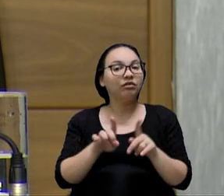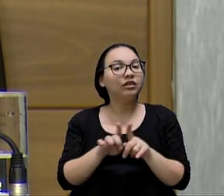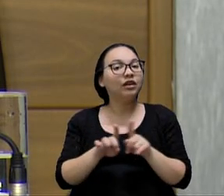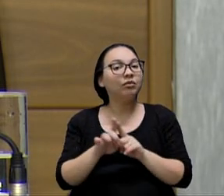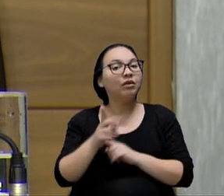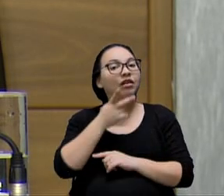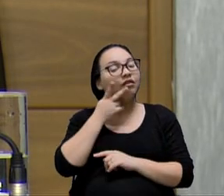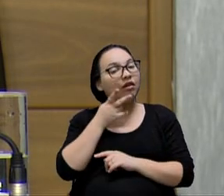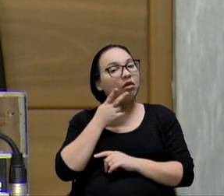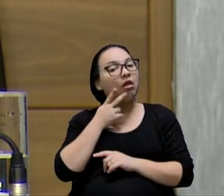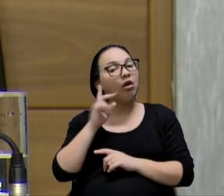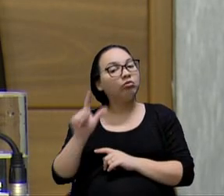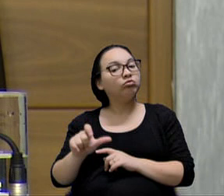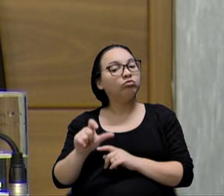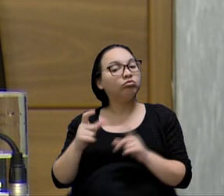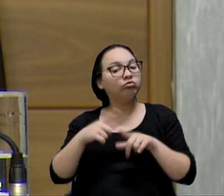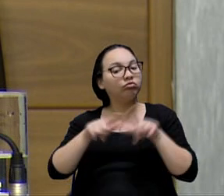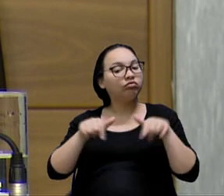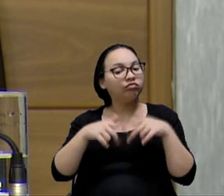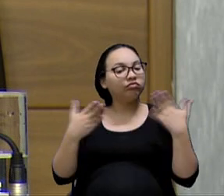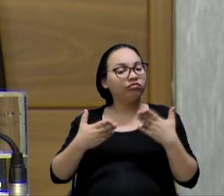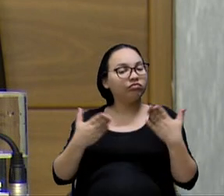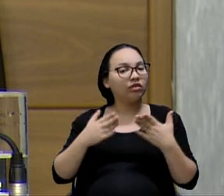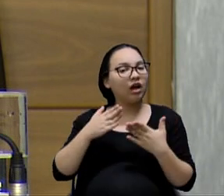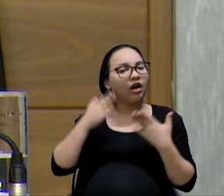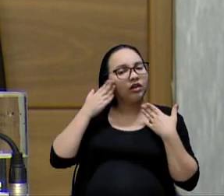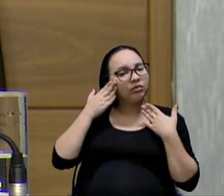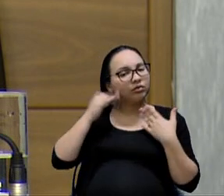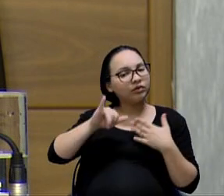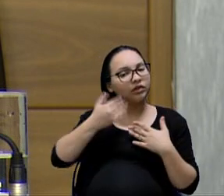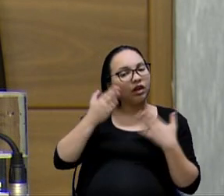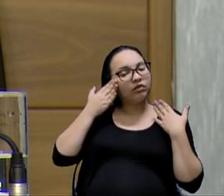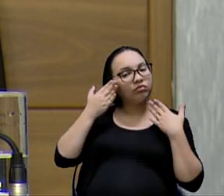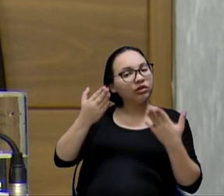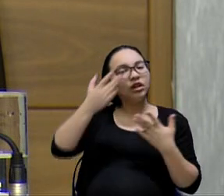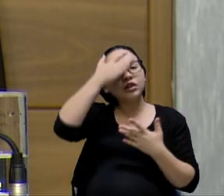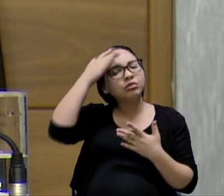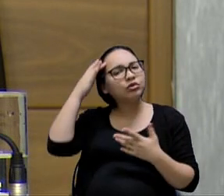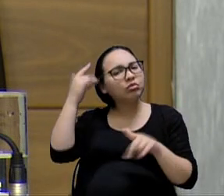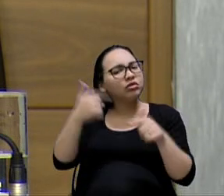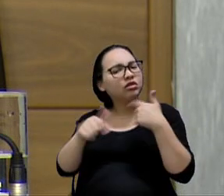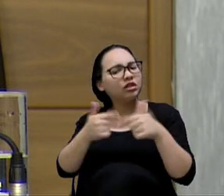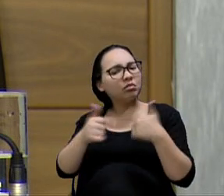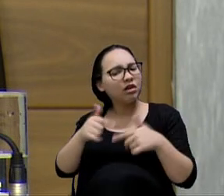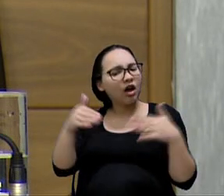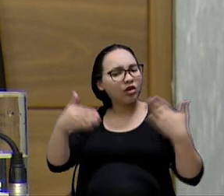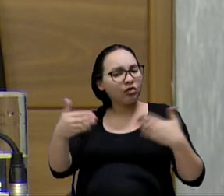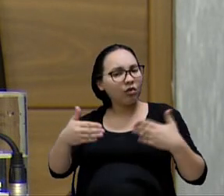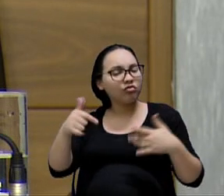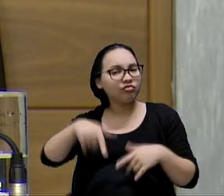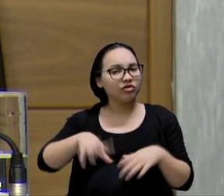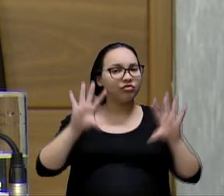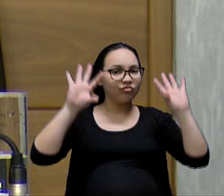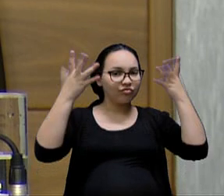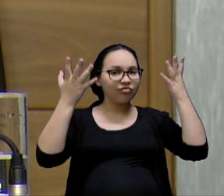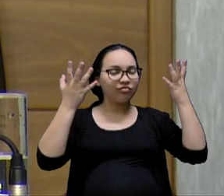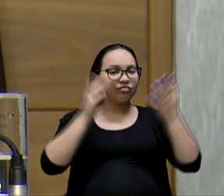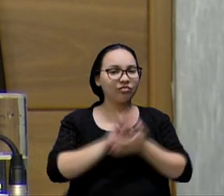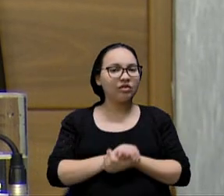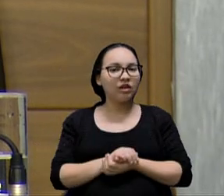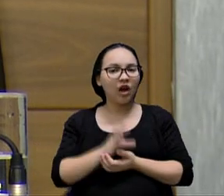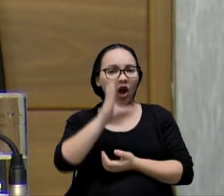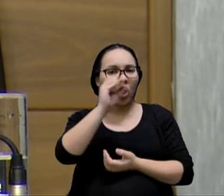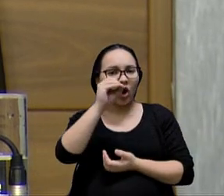nesse momento, e agradecer os servidores que atuaram aqui hoje nessa sessão, a